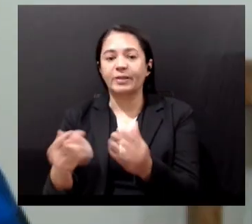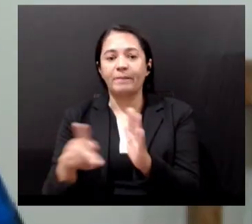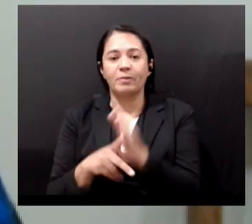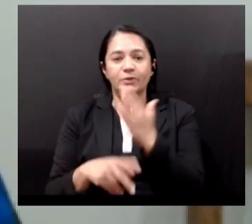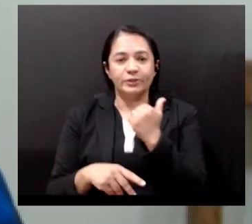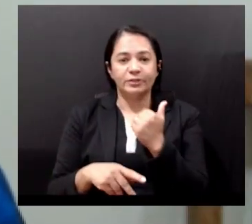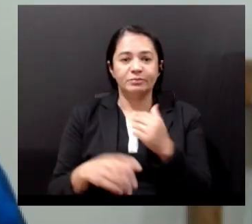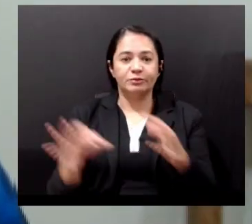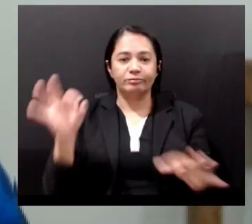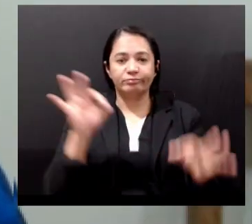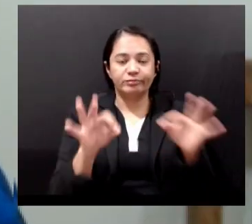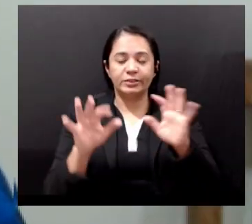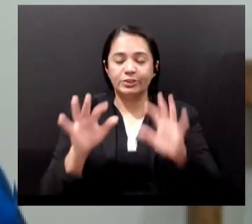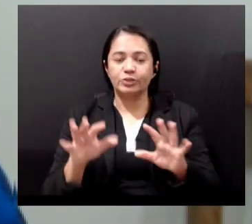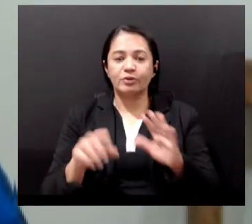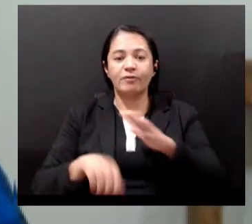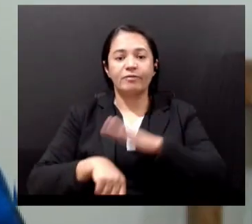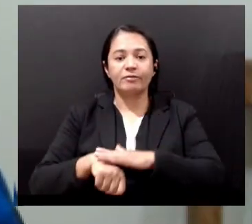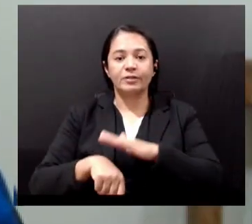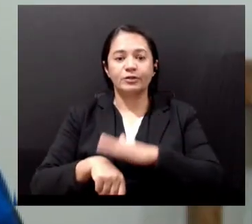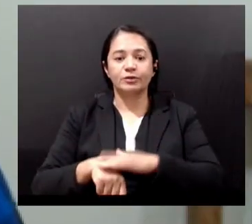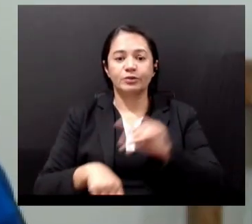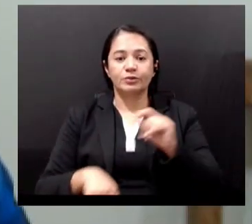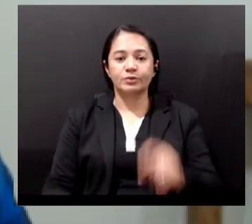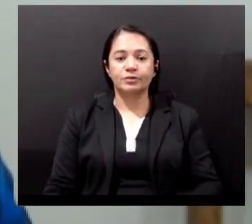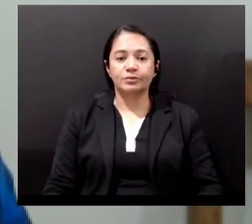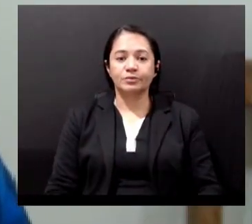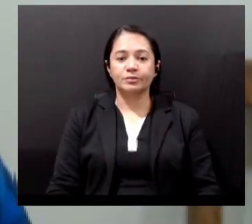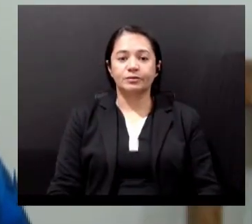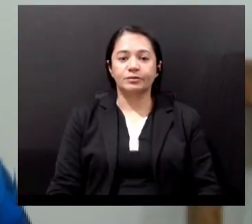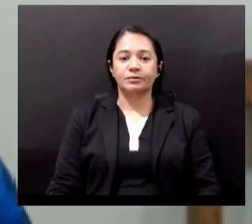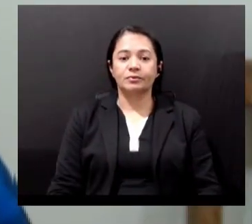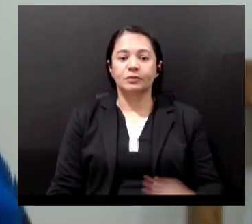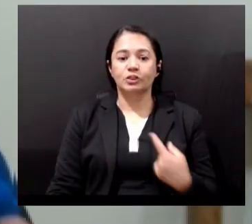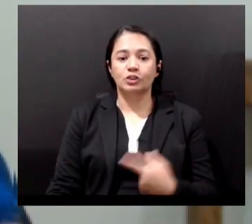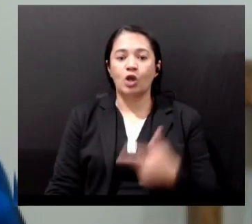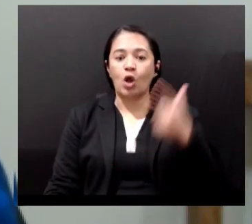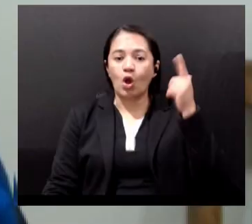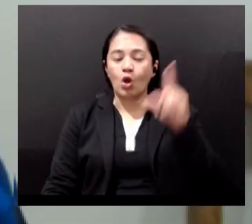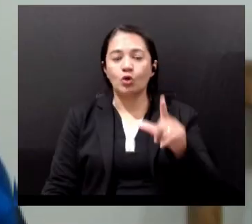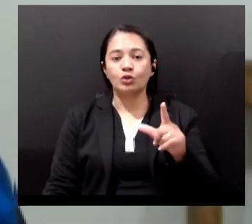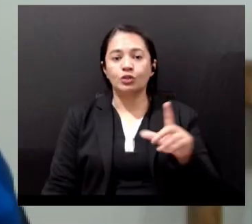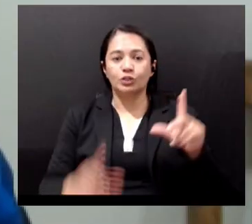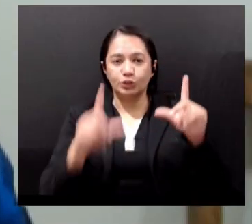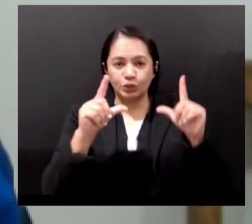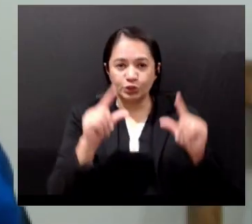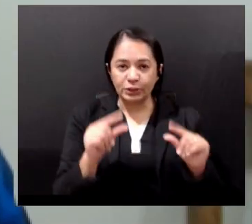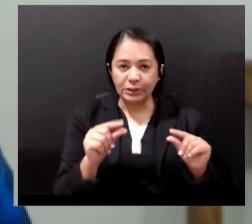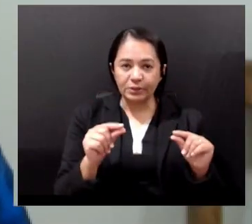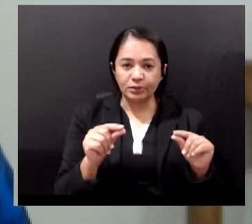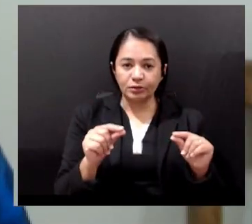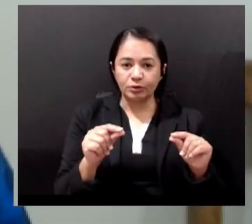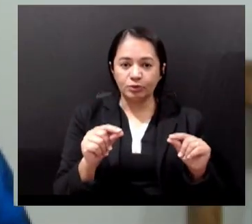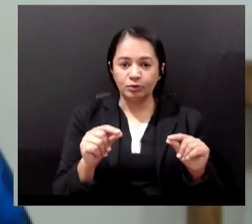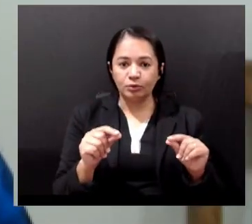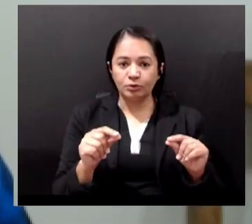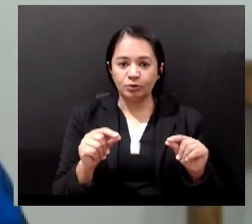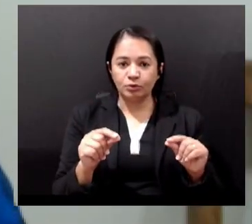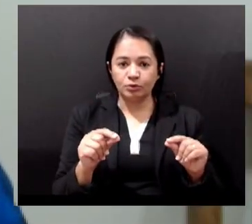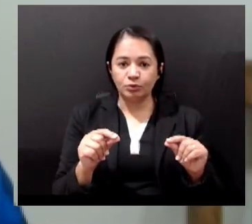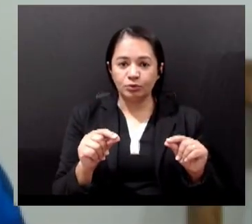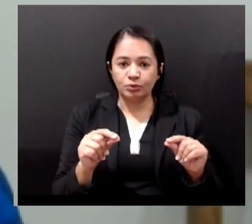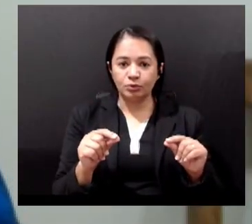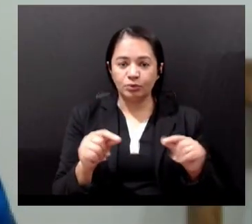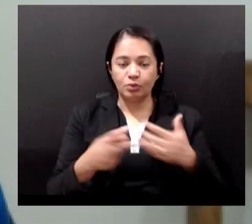às pragas também. Isso faz com que a gente nós conseguimos mitigar um